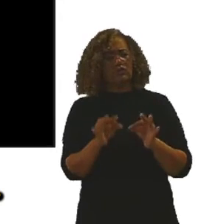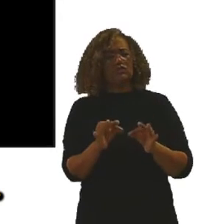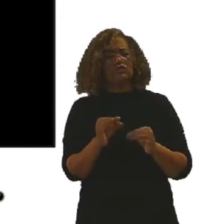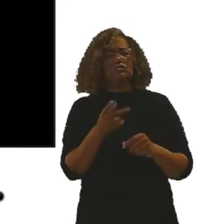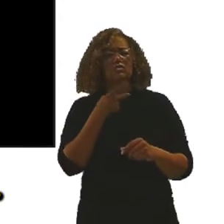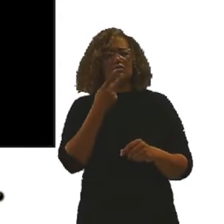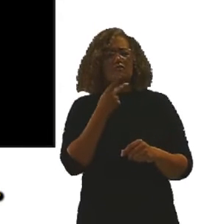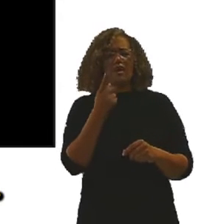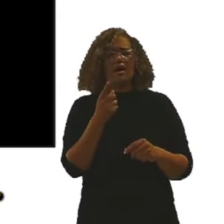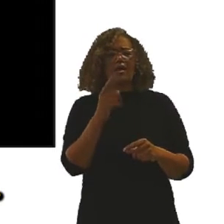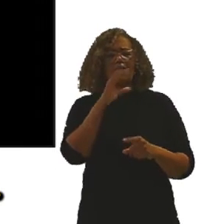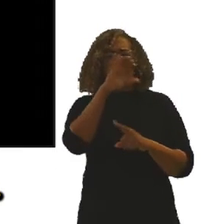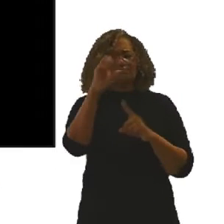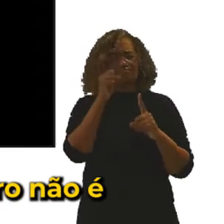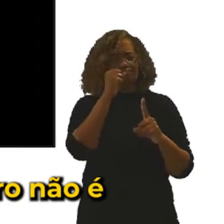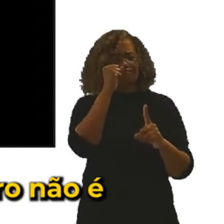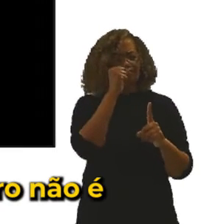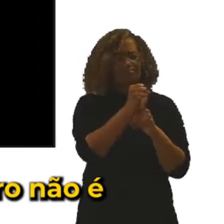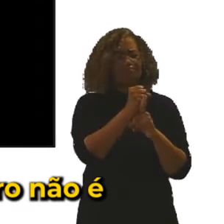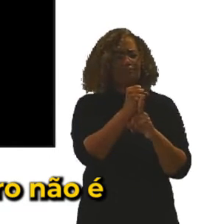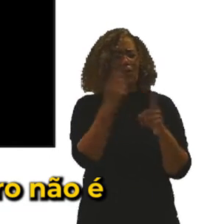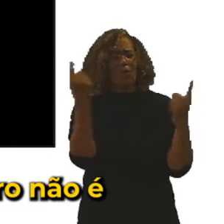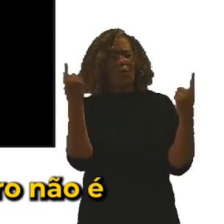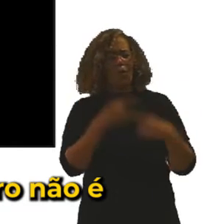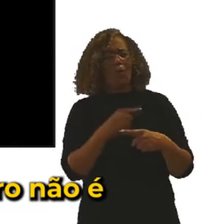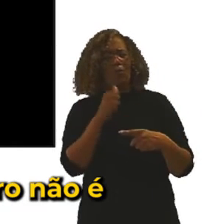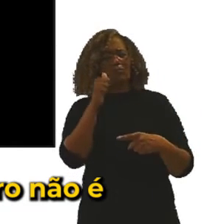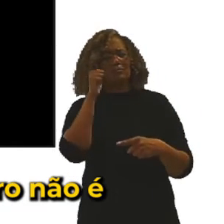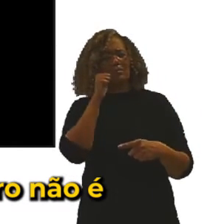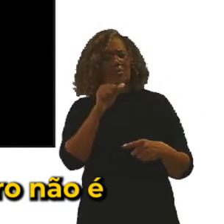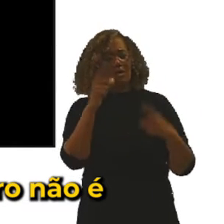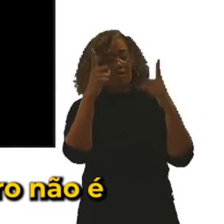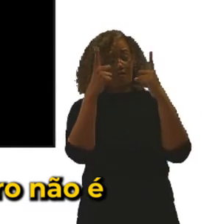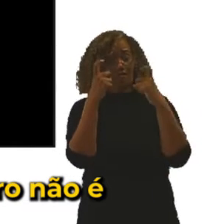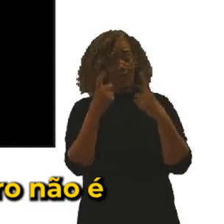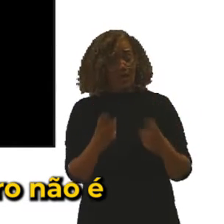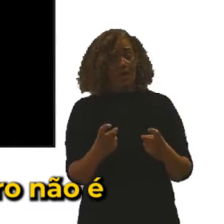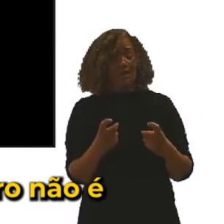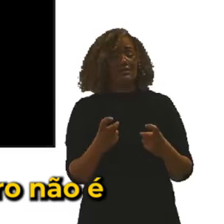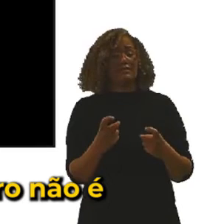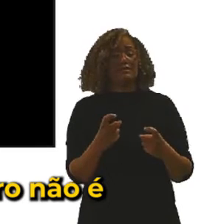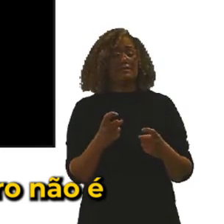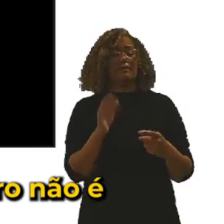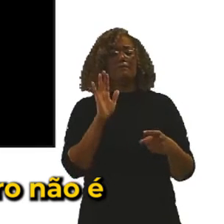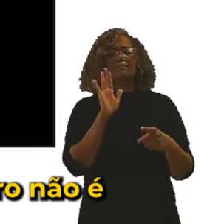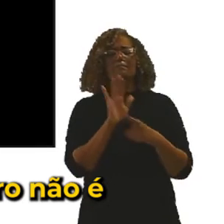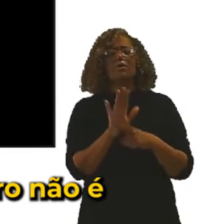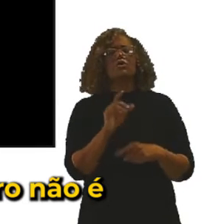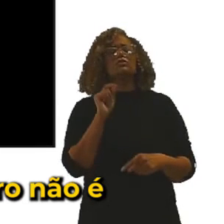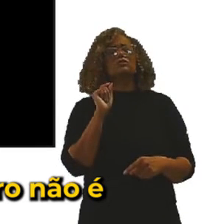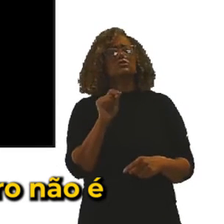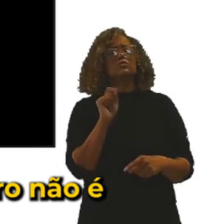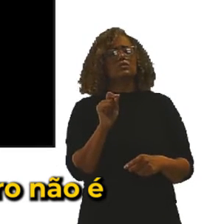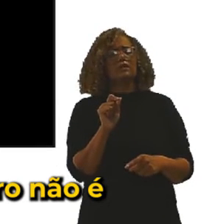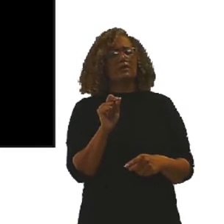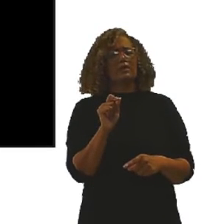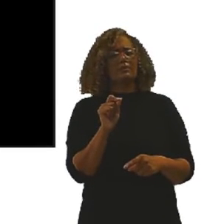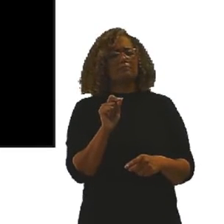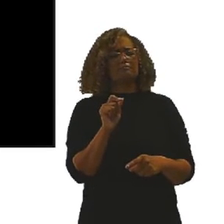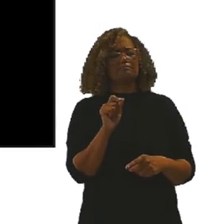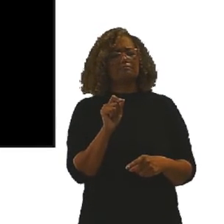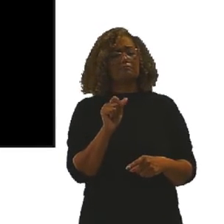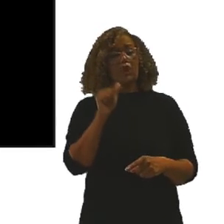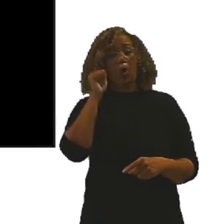feminicídios. Pode passar para a próxima, por favor? Ela observa que essa perspectiva de gênero, não